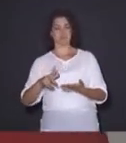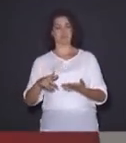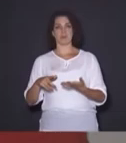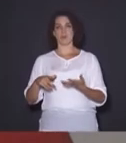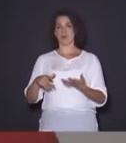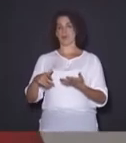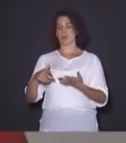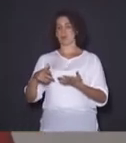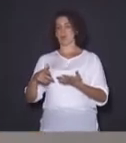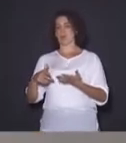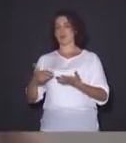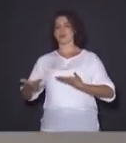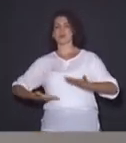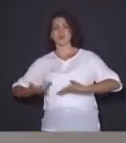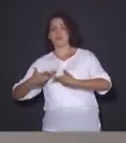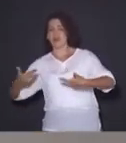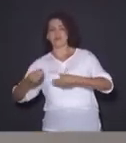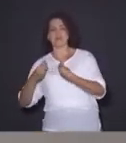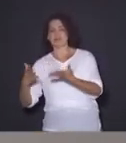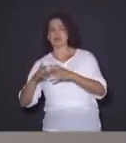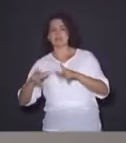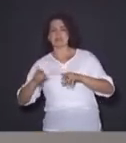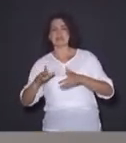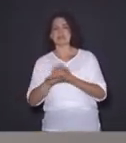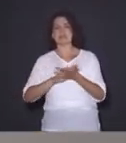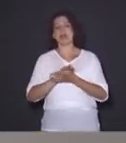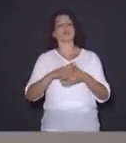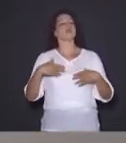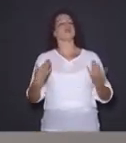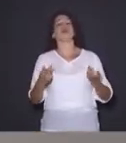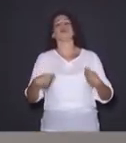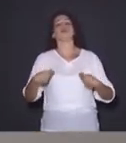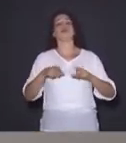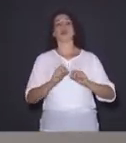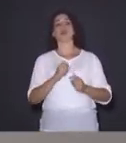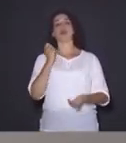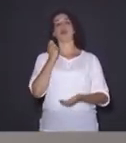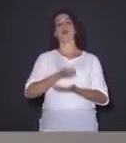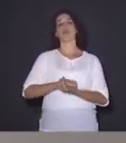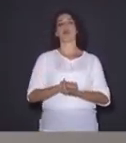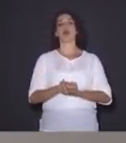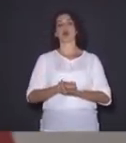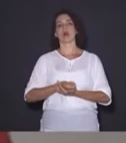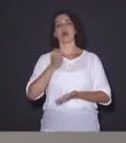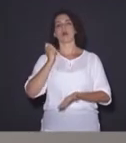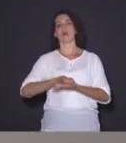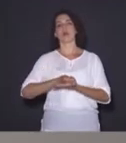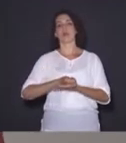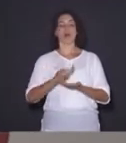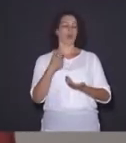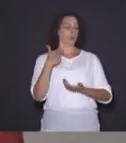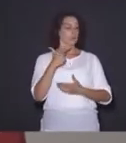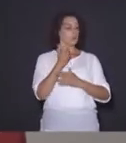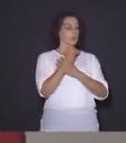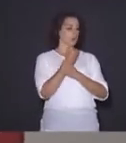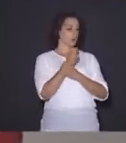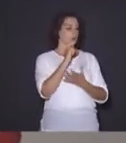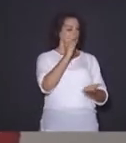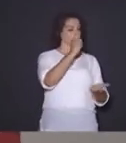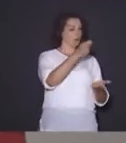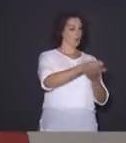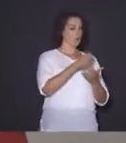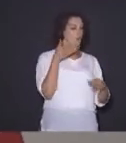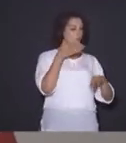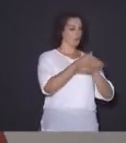serviços o a saída é a compra desses serviços no mercado então eu não tenho segurança vou morar num condomínio